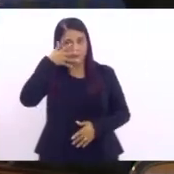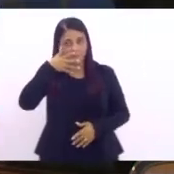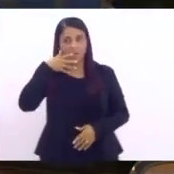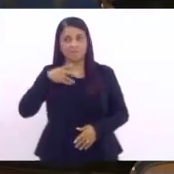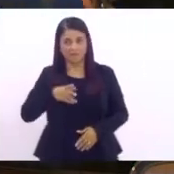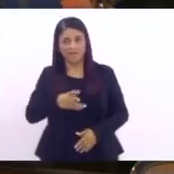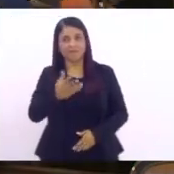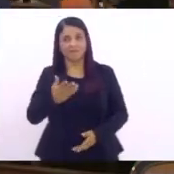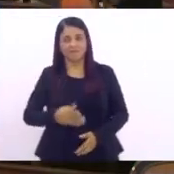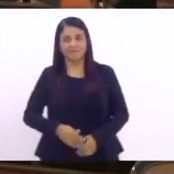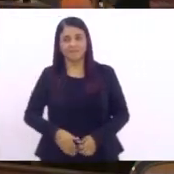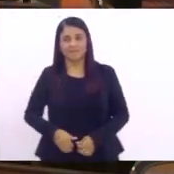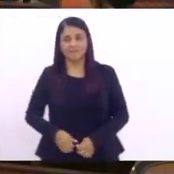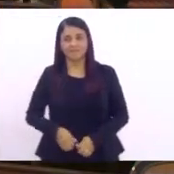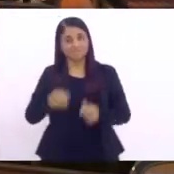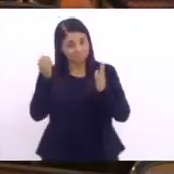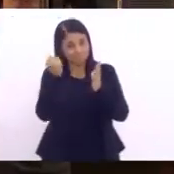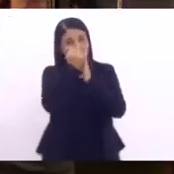destaque.